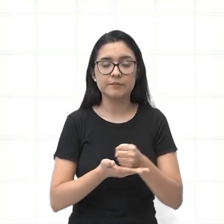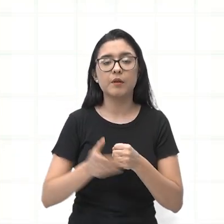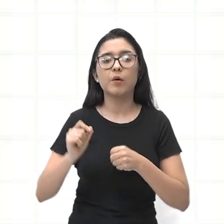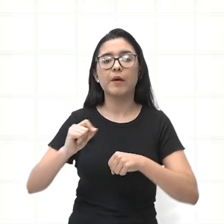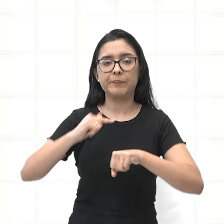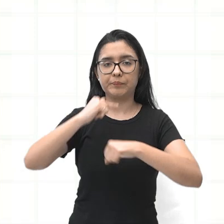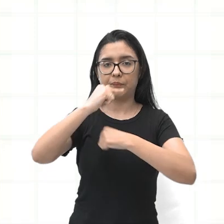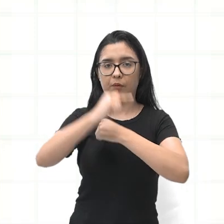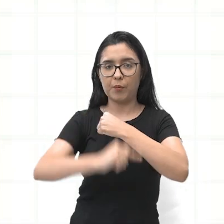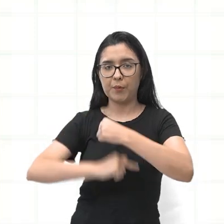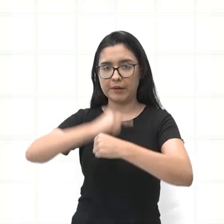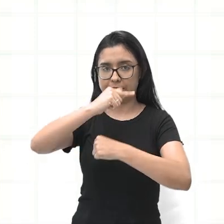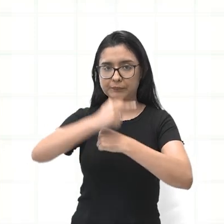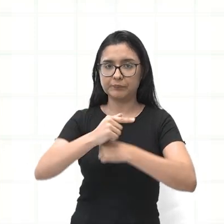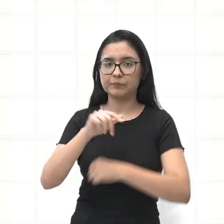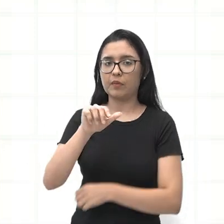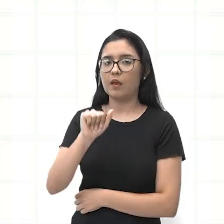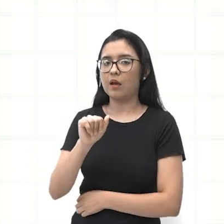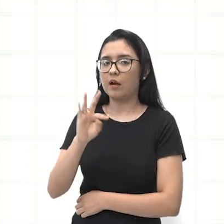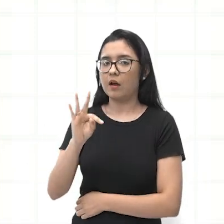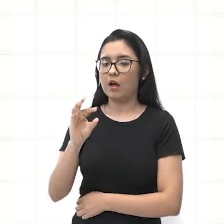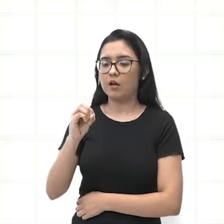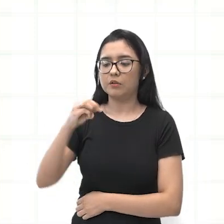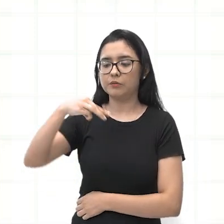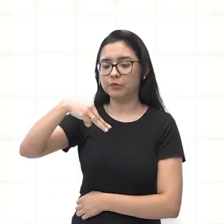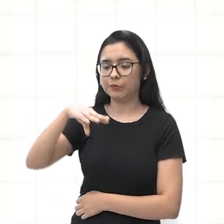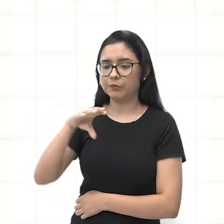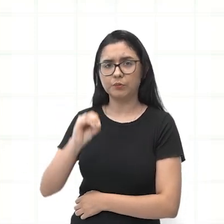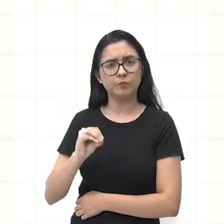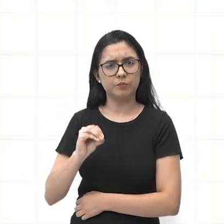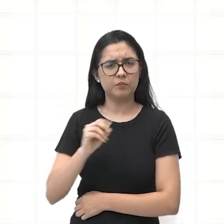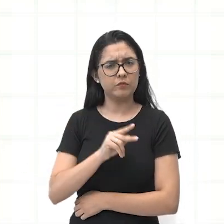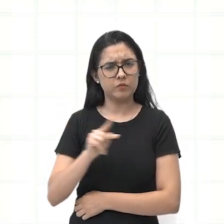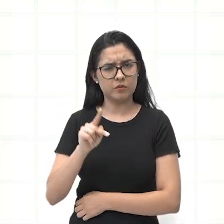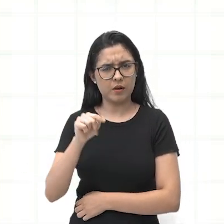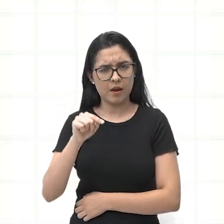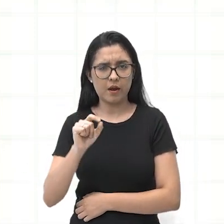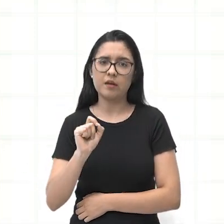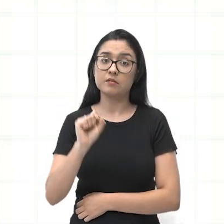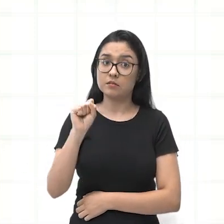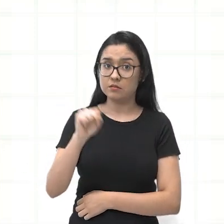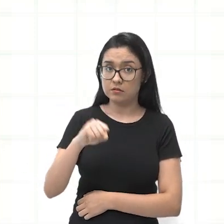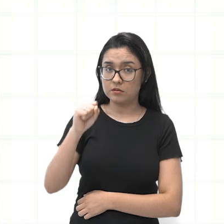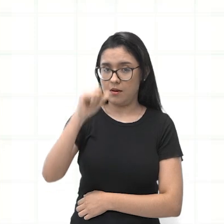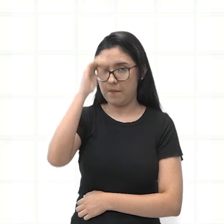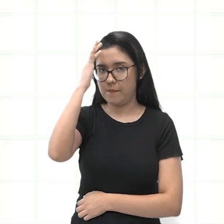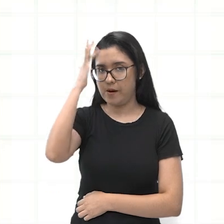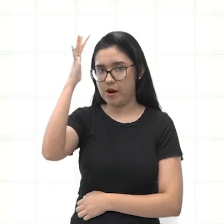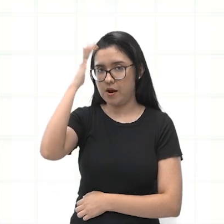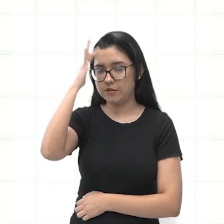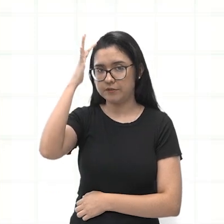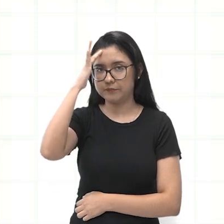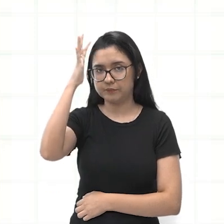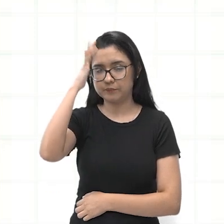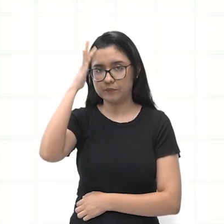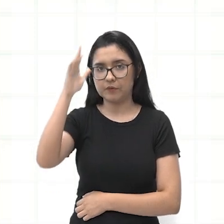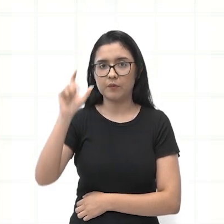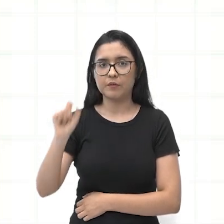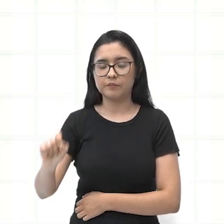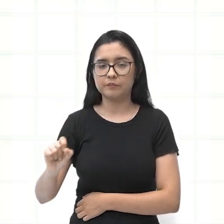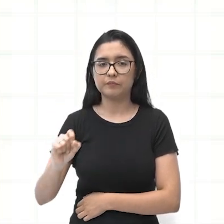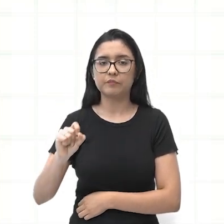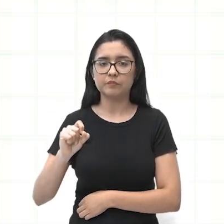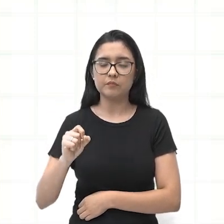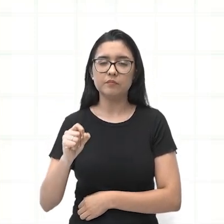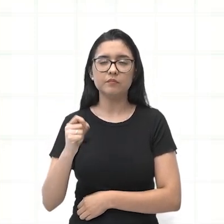o átomo. O átomo, professora, sim, o átomo, você imagina lá, a Terra, certo? Na